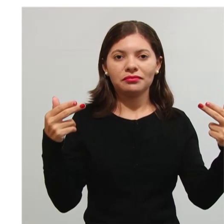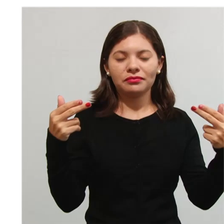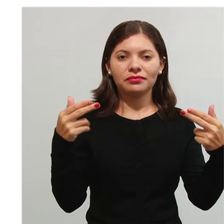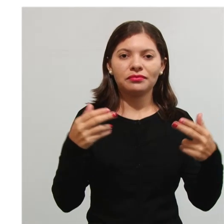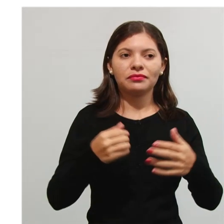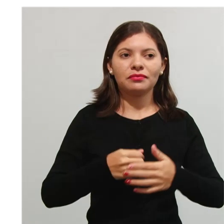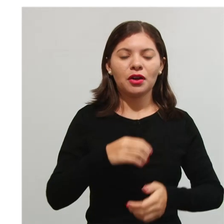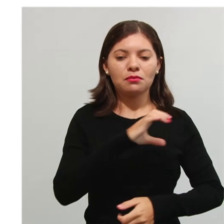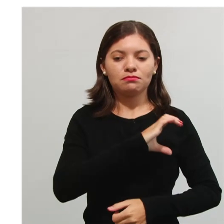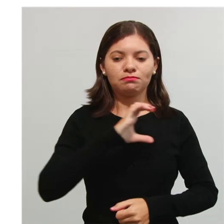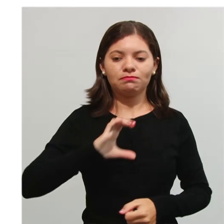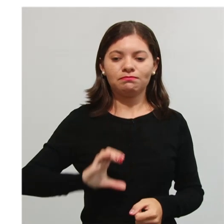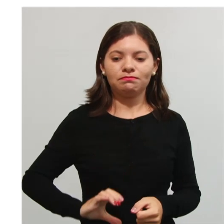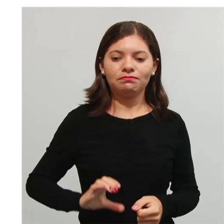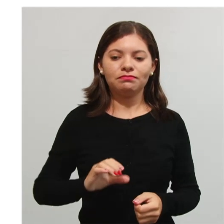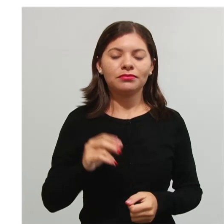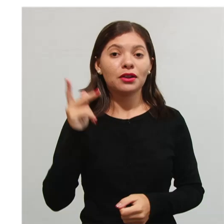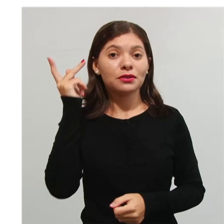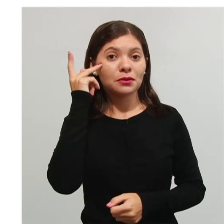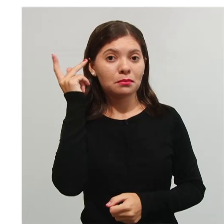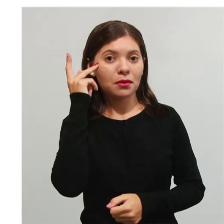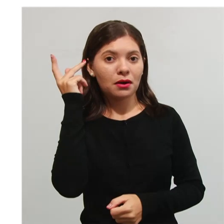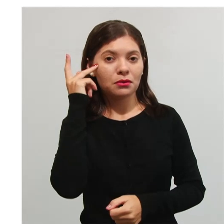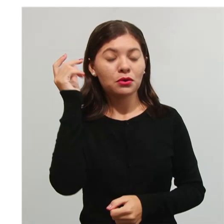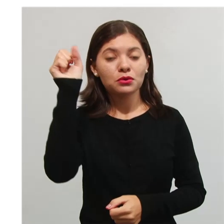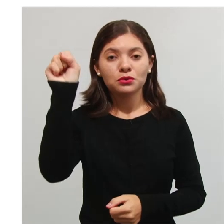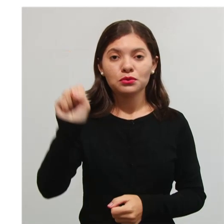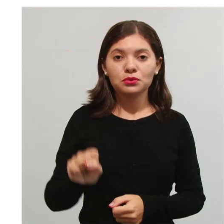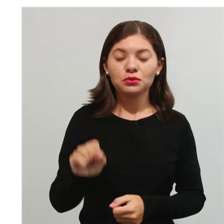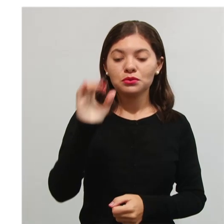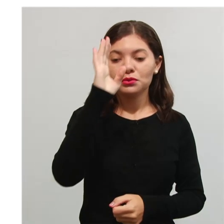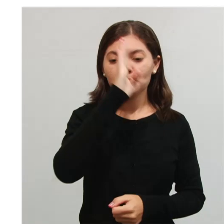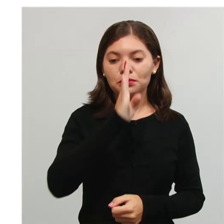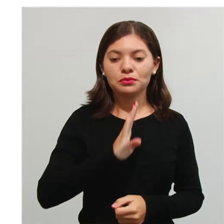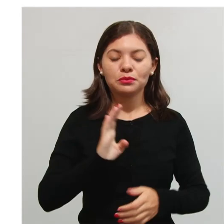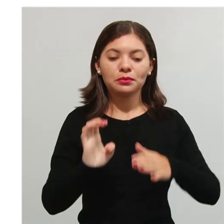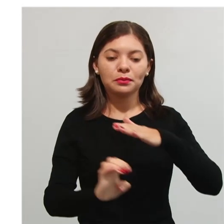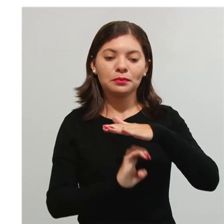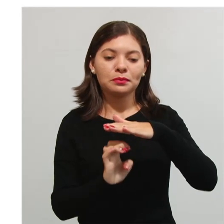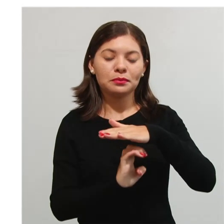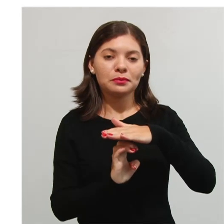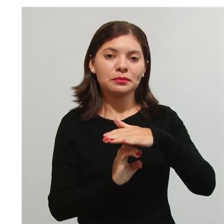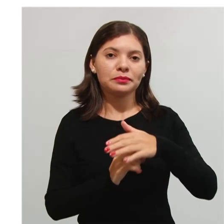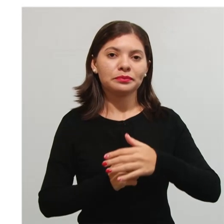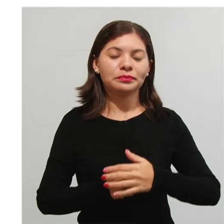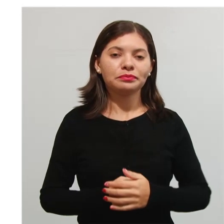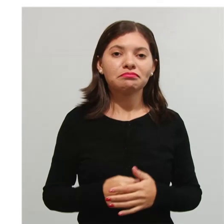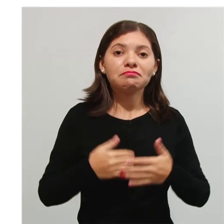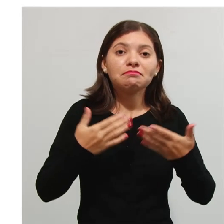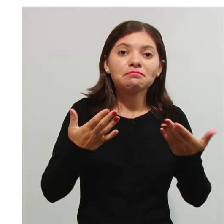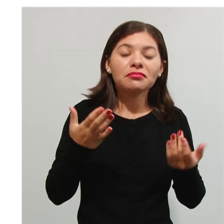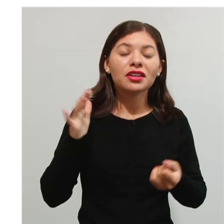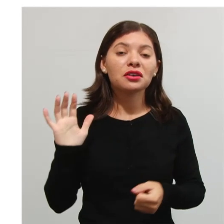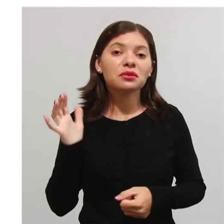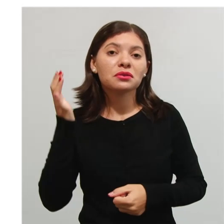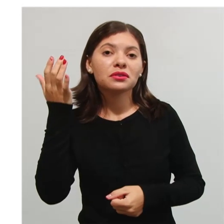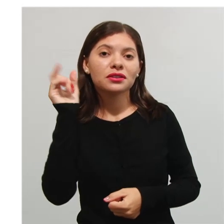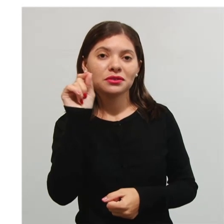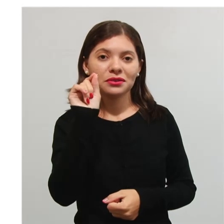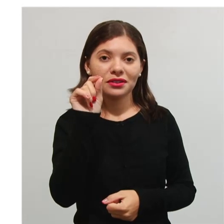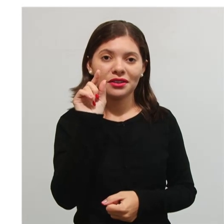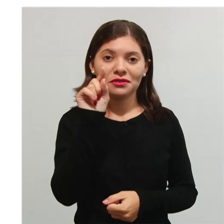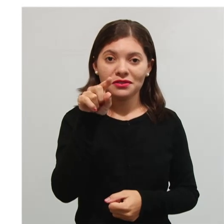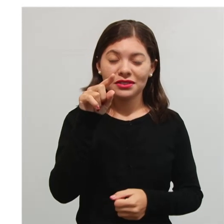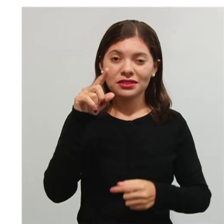uma empresa de São Paulo, que uma empresa do sul do Brasil, que uma empresa daqui da América Latina. E aí o que vai acontecer? Você, cliente,